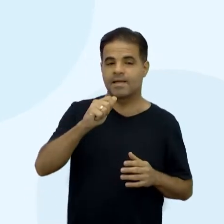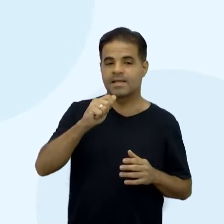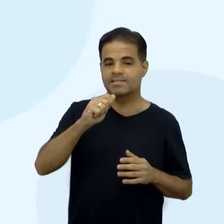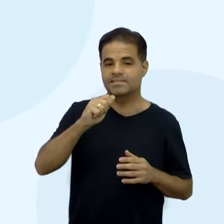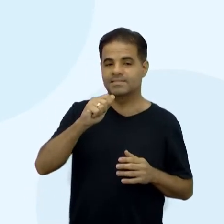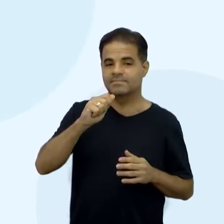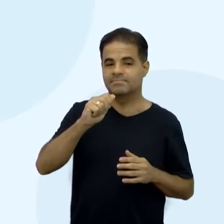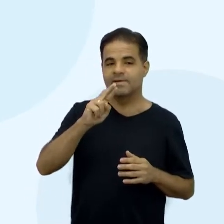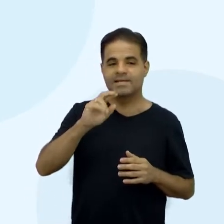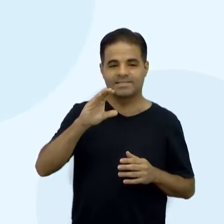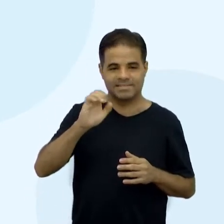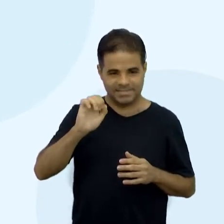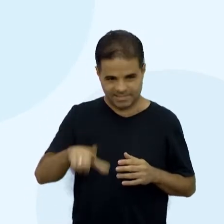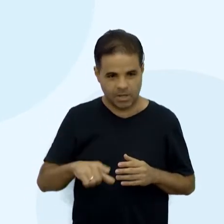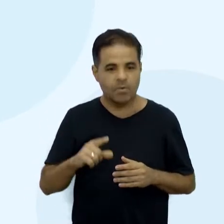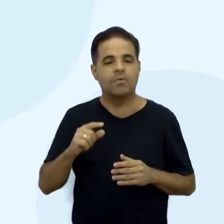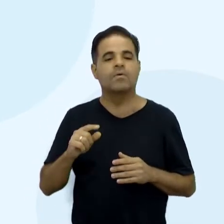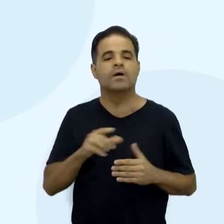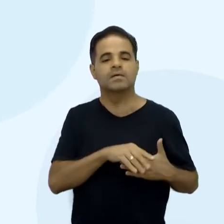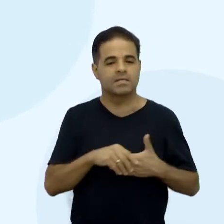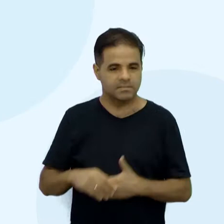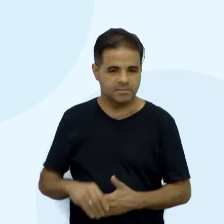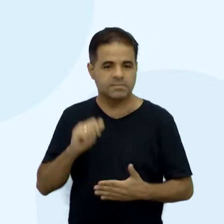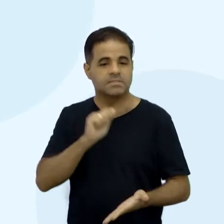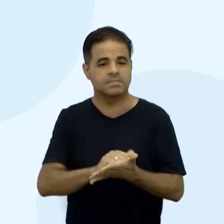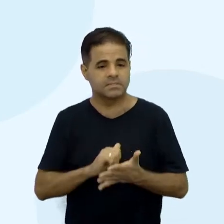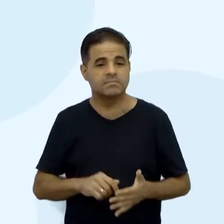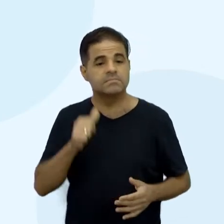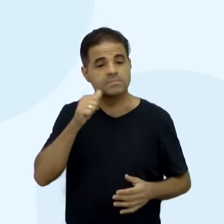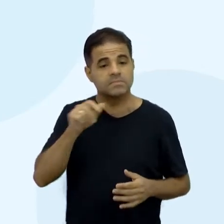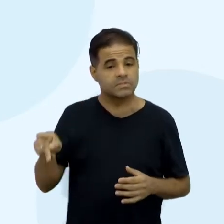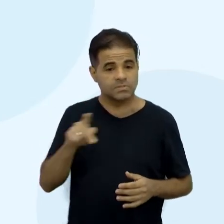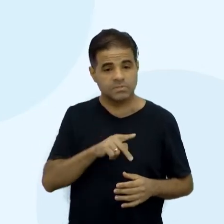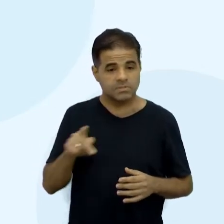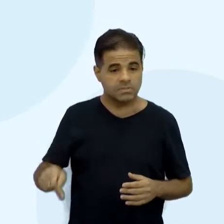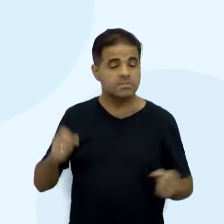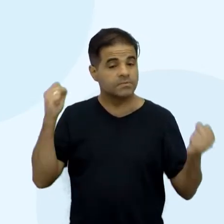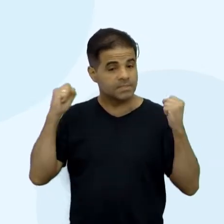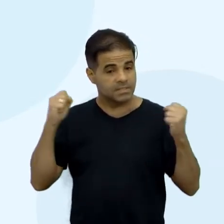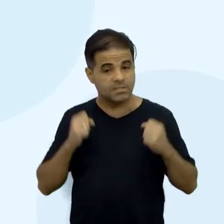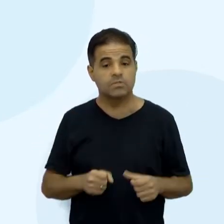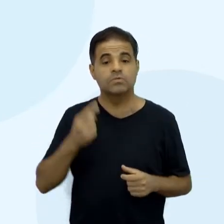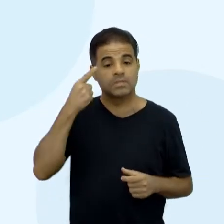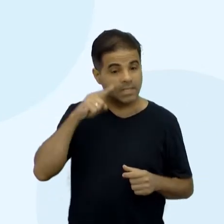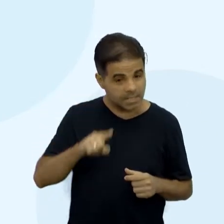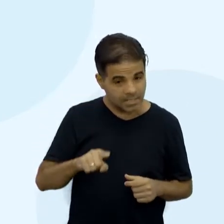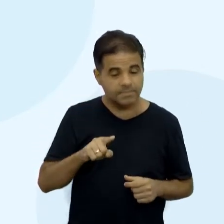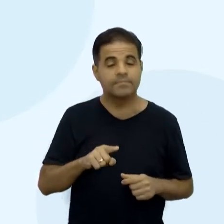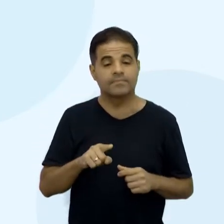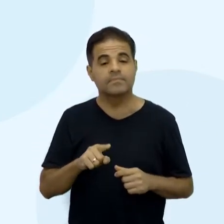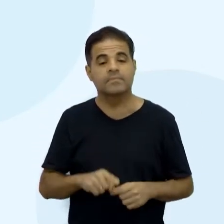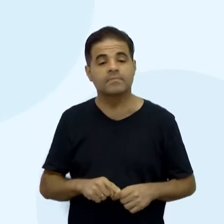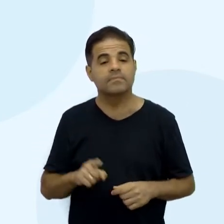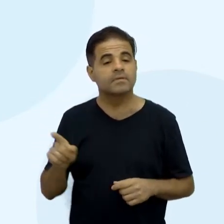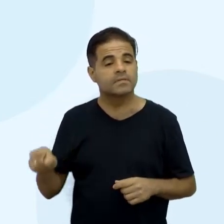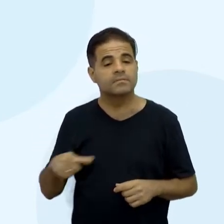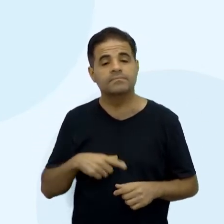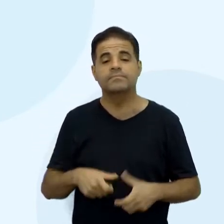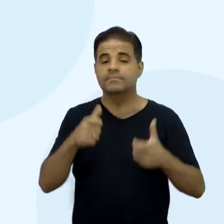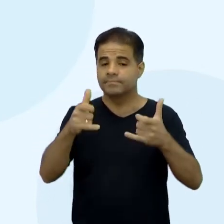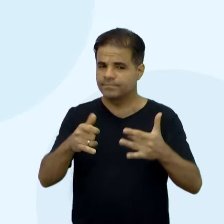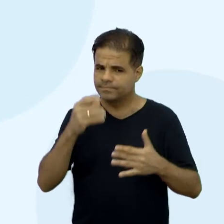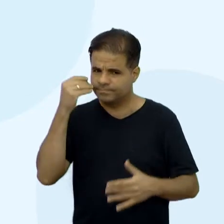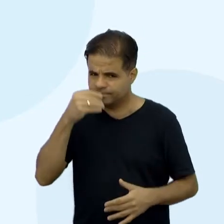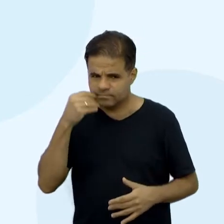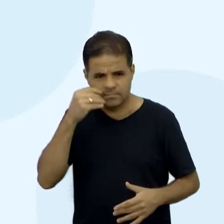Mauro Marcel é guiado em atividade pela professora de educação física Juliana. Ele disse